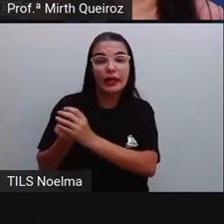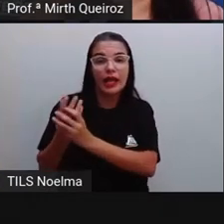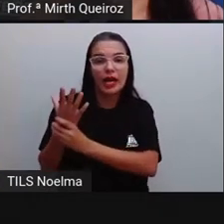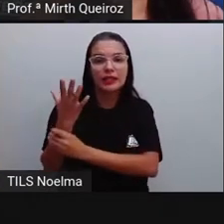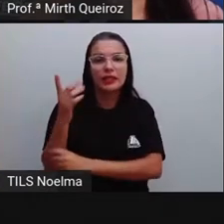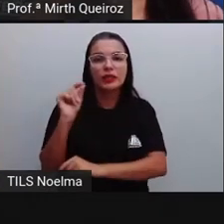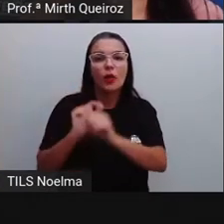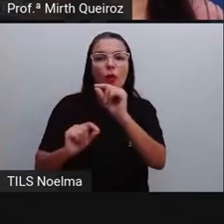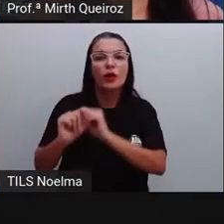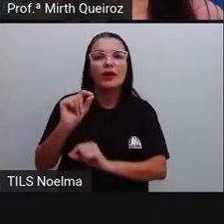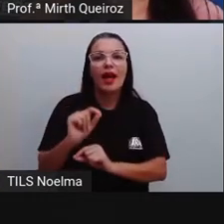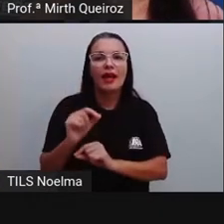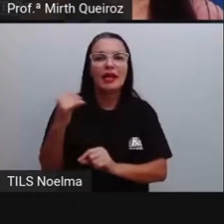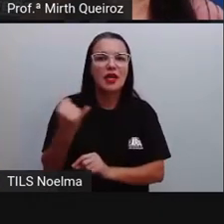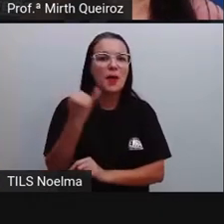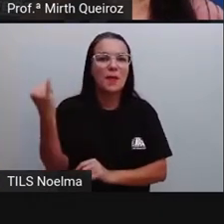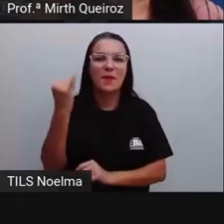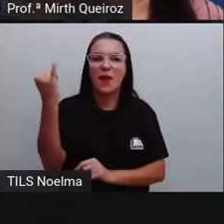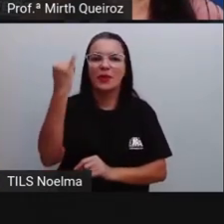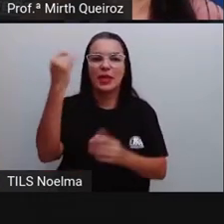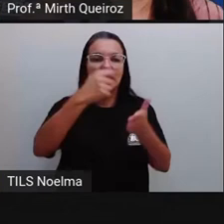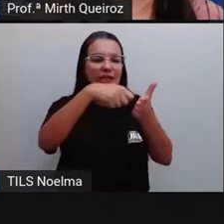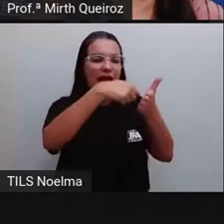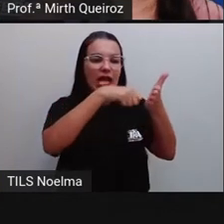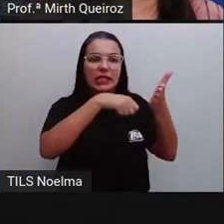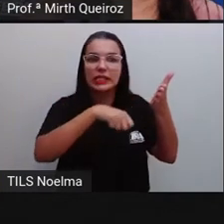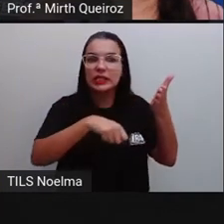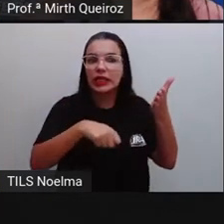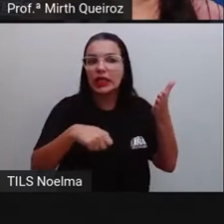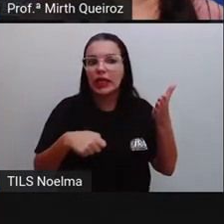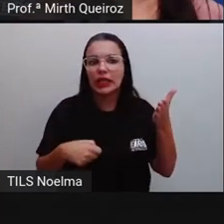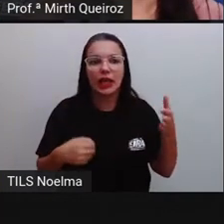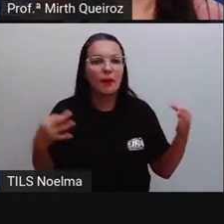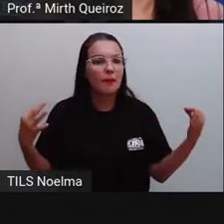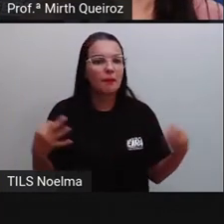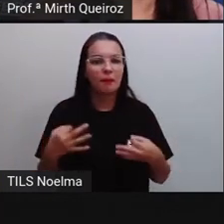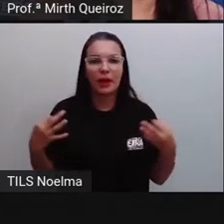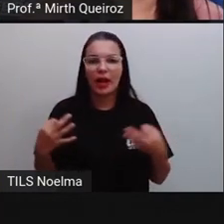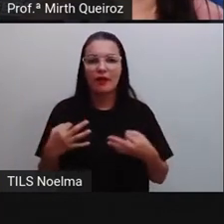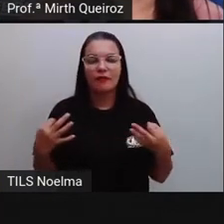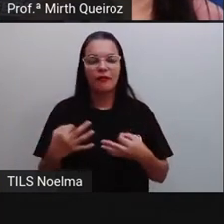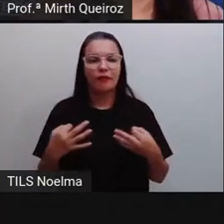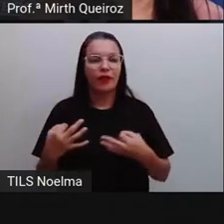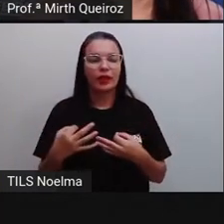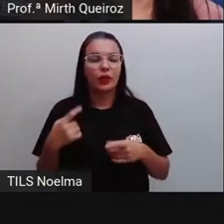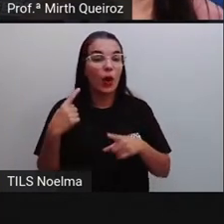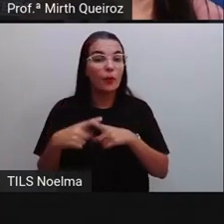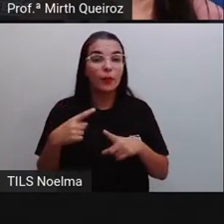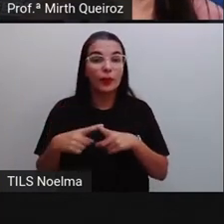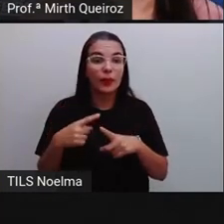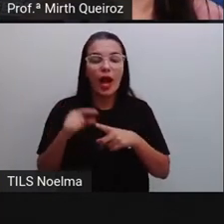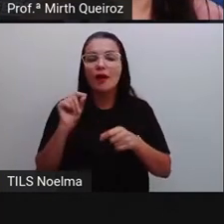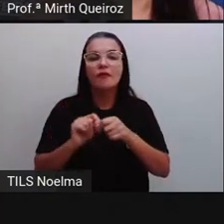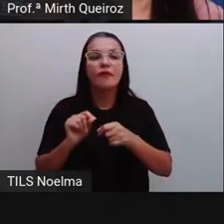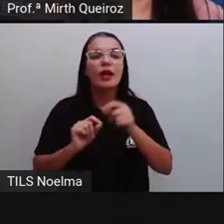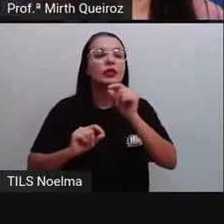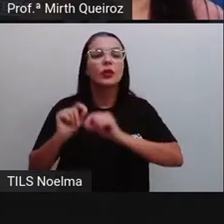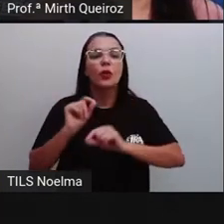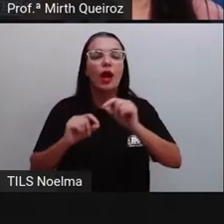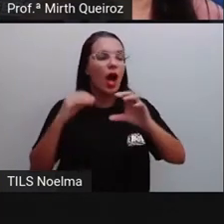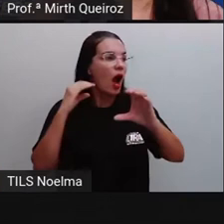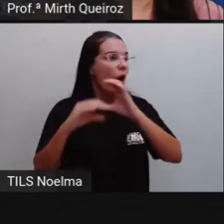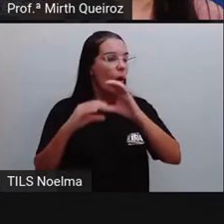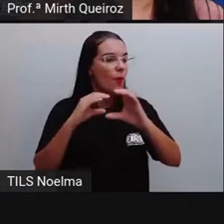tão importante escrita, né? Foi um fator, assim, que fez com que a